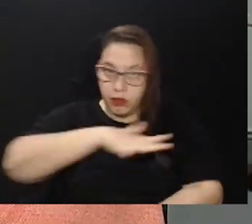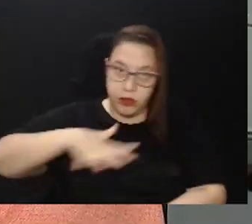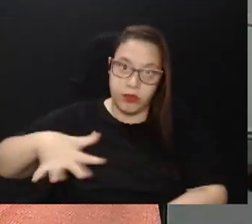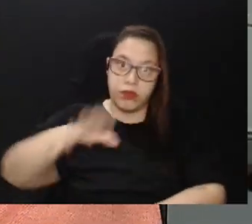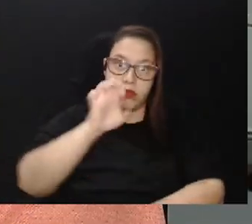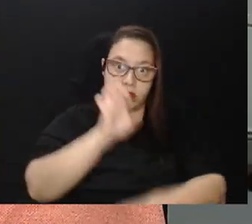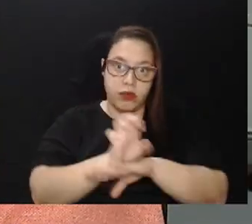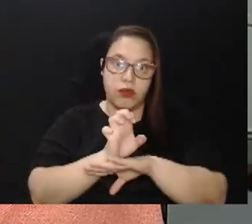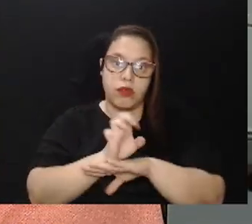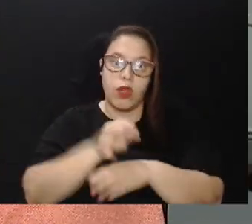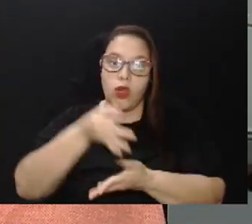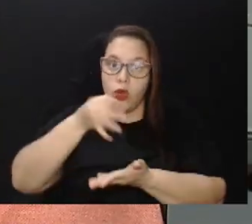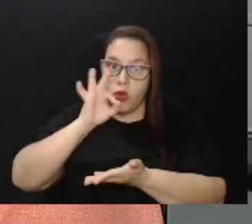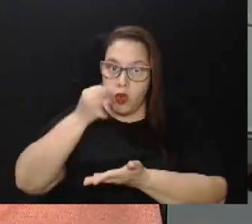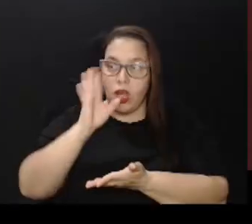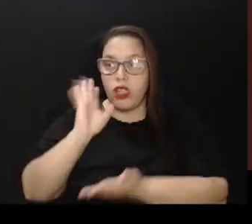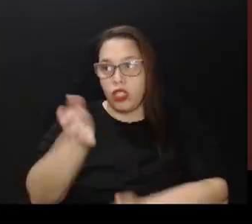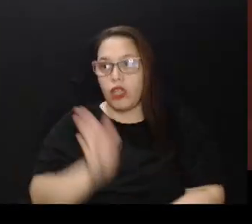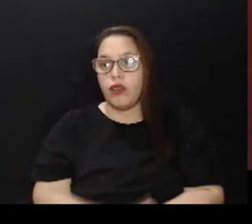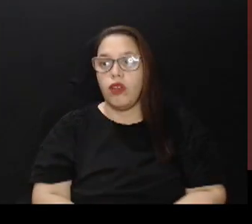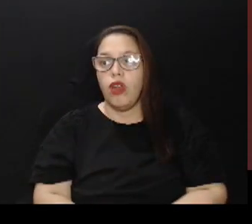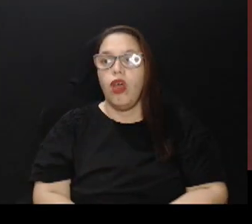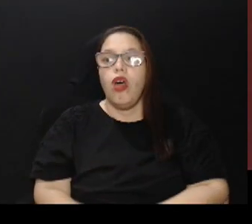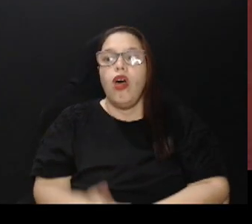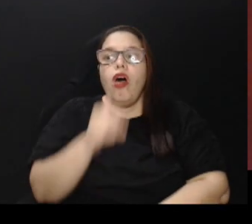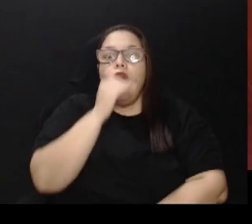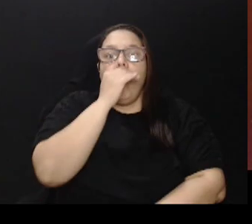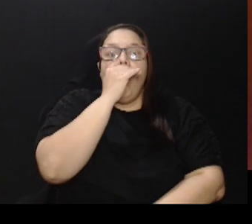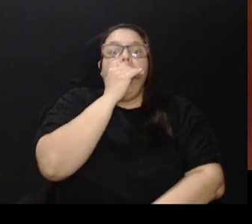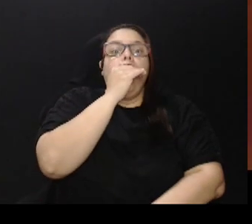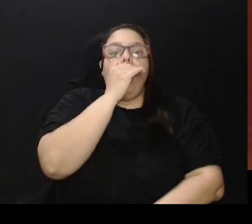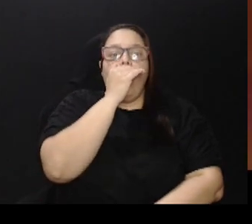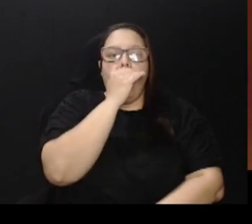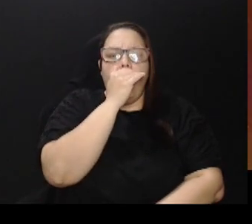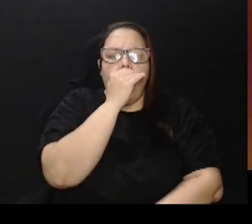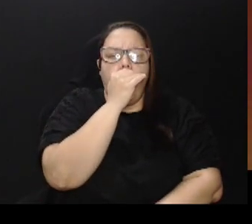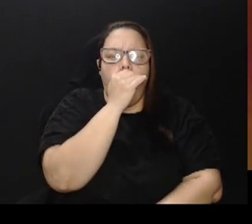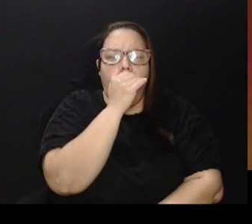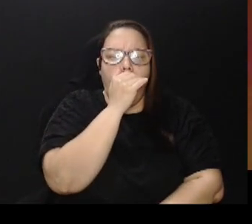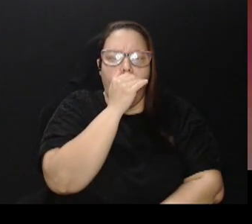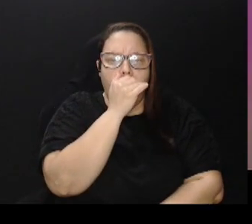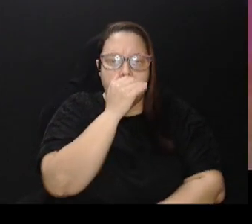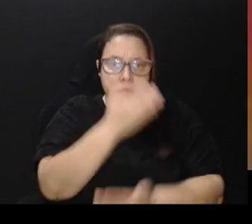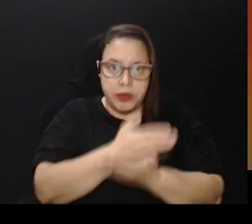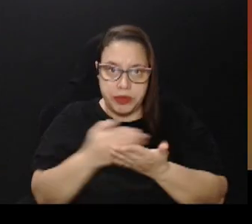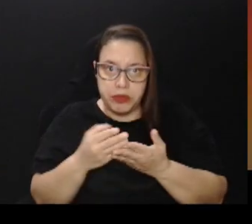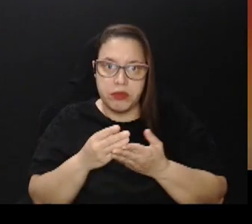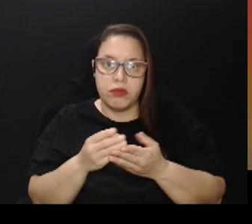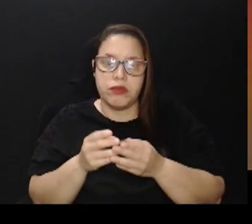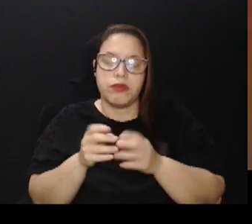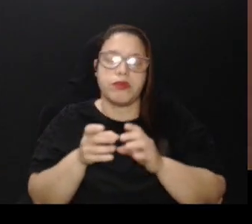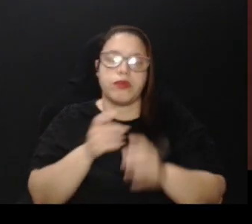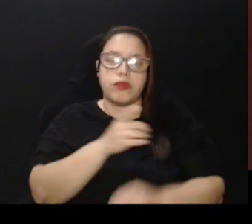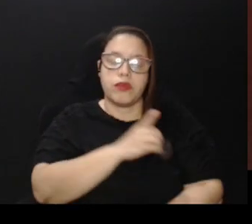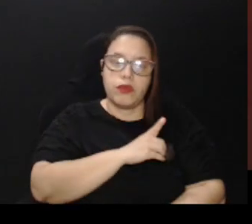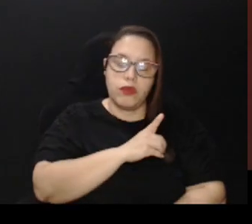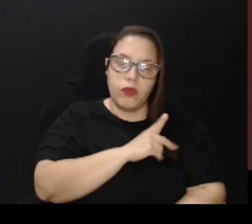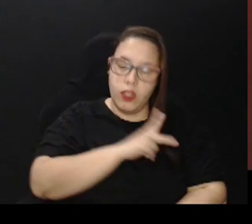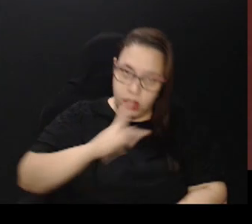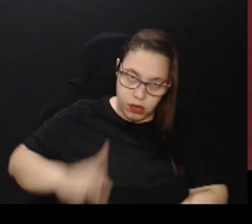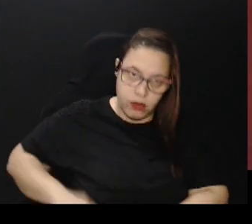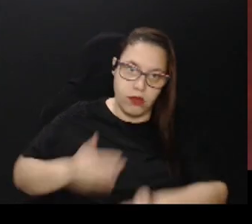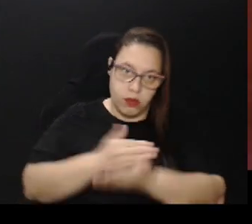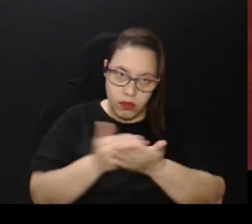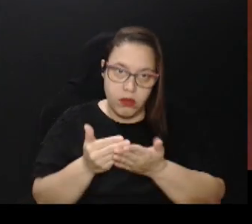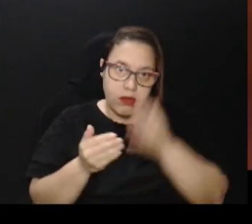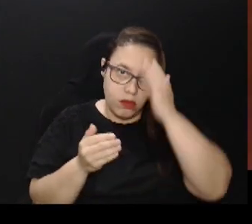já estado de São Paulo, né? É o comecinho da República, era o maior produtor de café do estado, né? Então, quer dizer, muitas